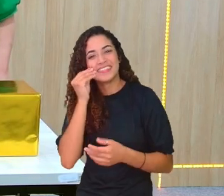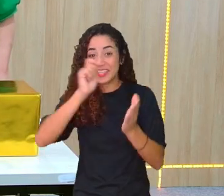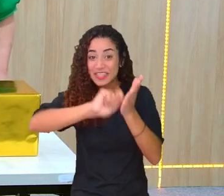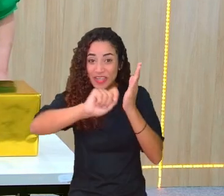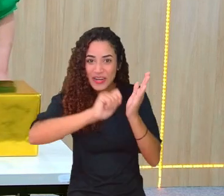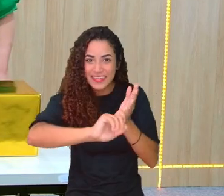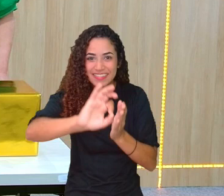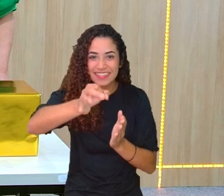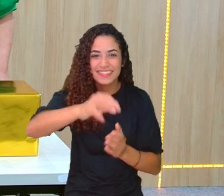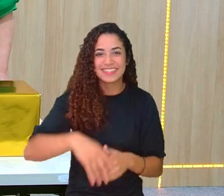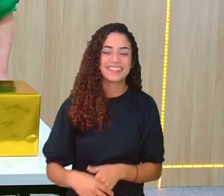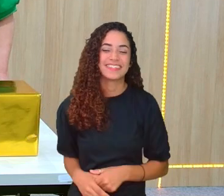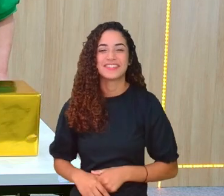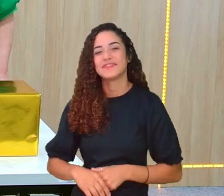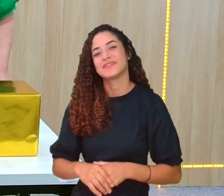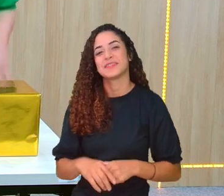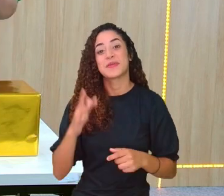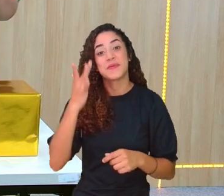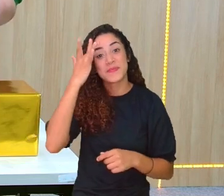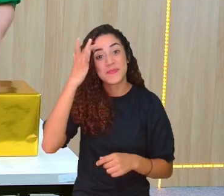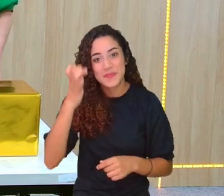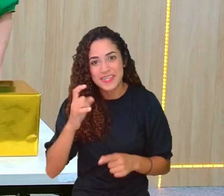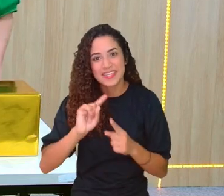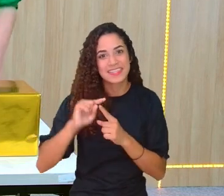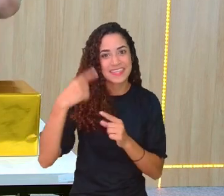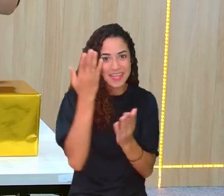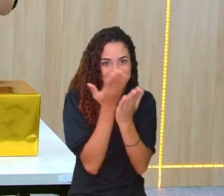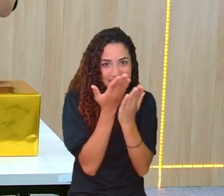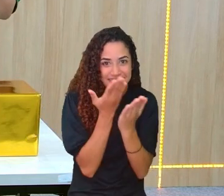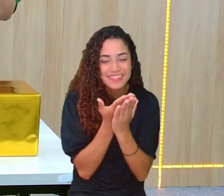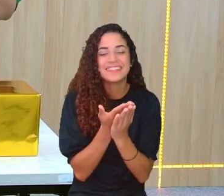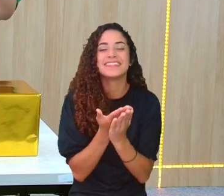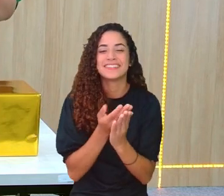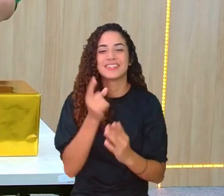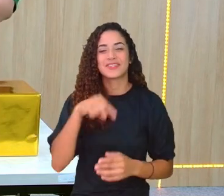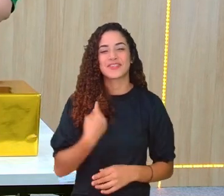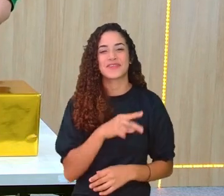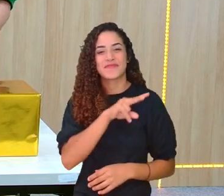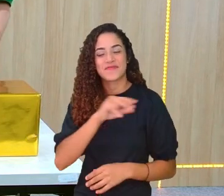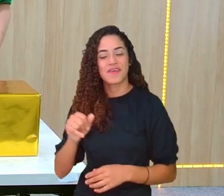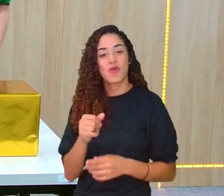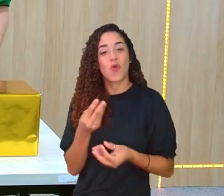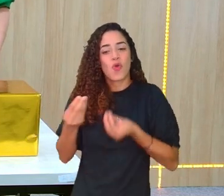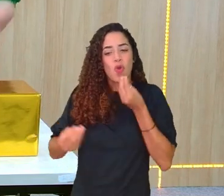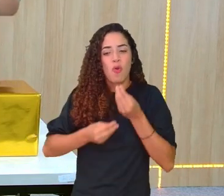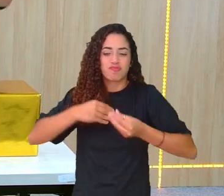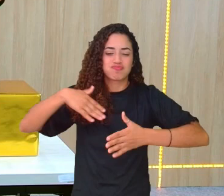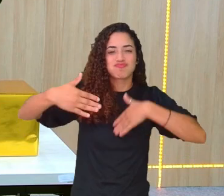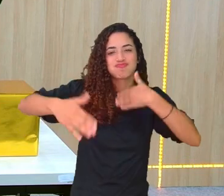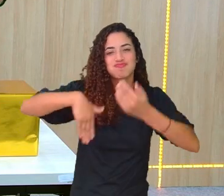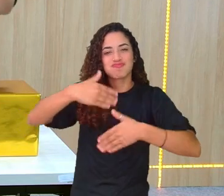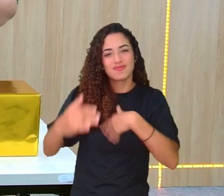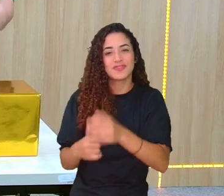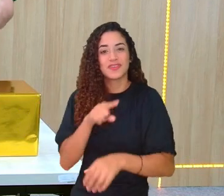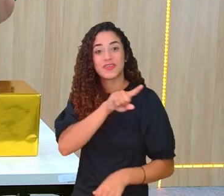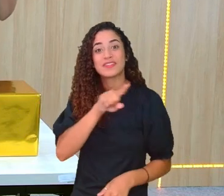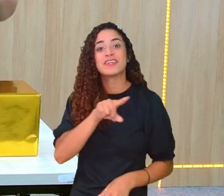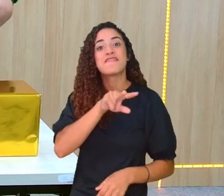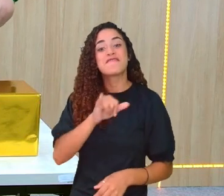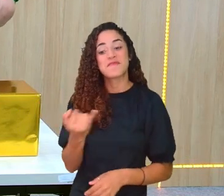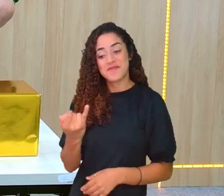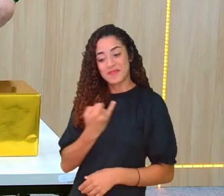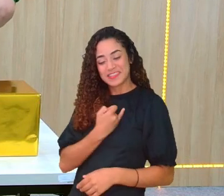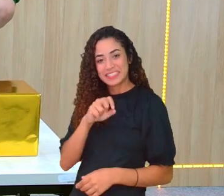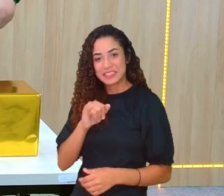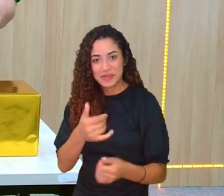anota. E amanhã, na próxima aula, a gente vai ver como se desenrola. Vocês vão me dizer se